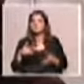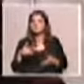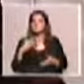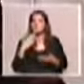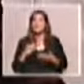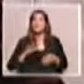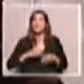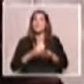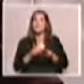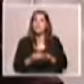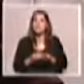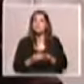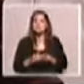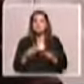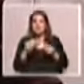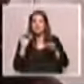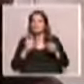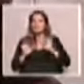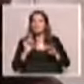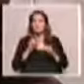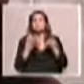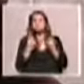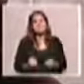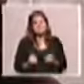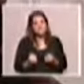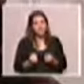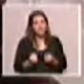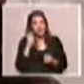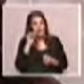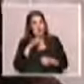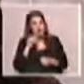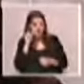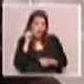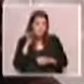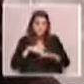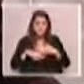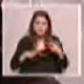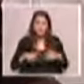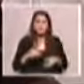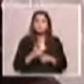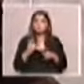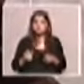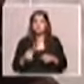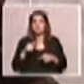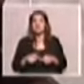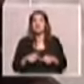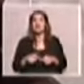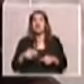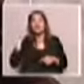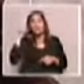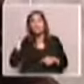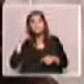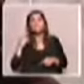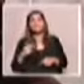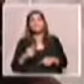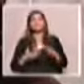o queijo não era um queijo curado, era um queijo seco, era feito por homens, porque as principais produções das ovelhas